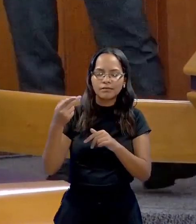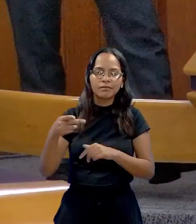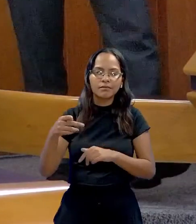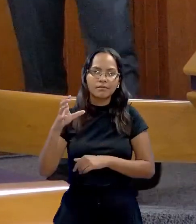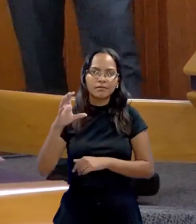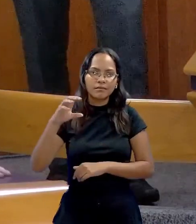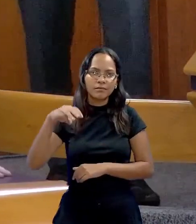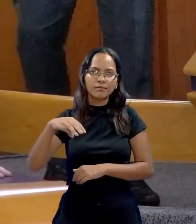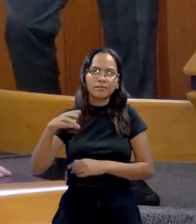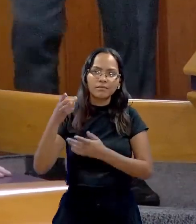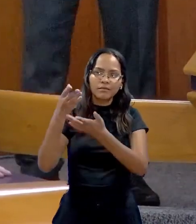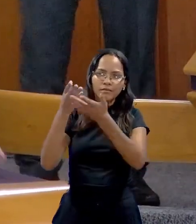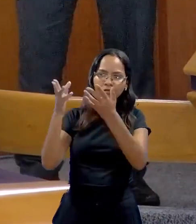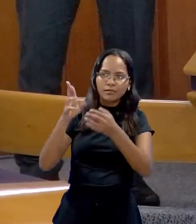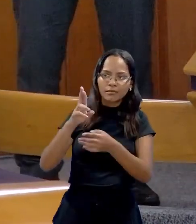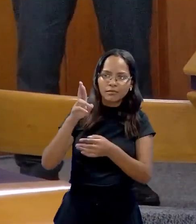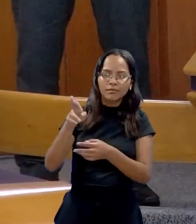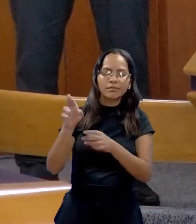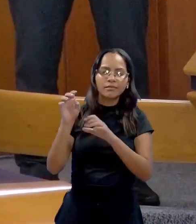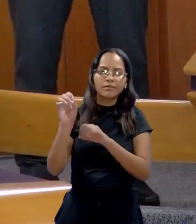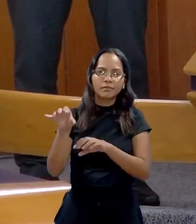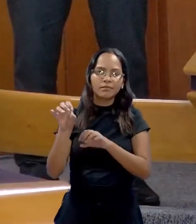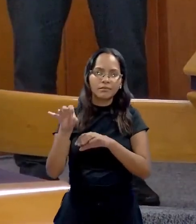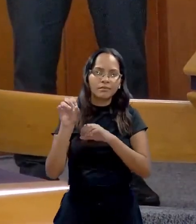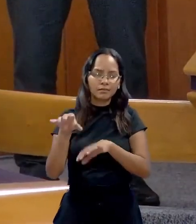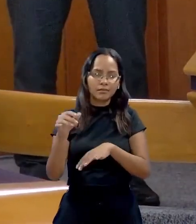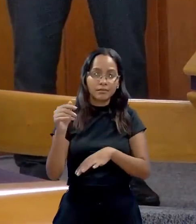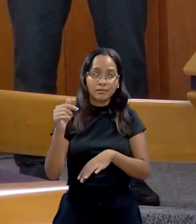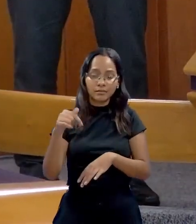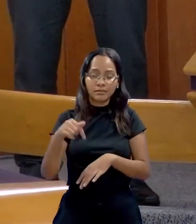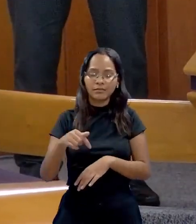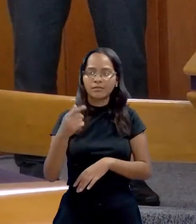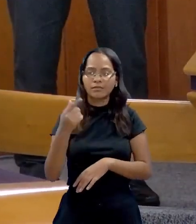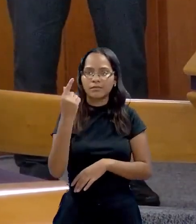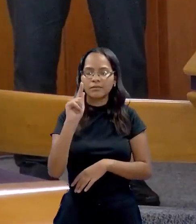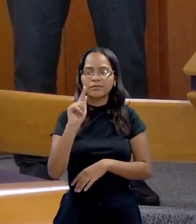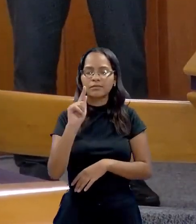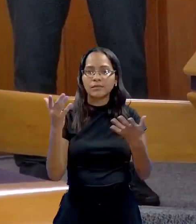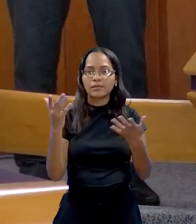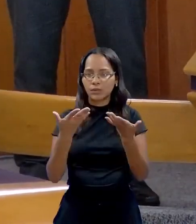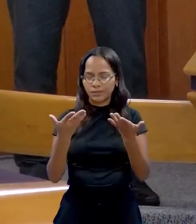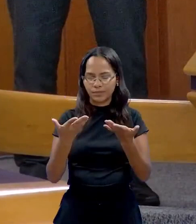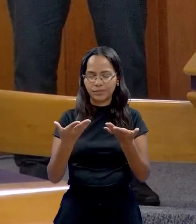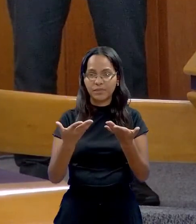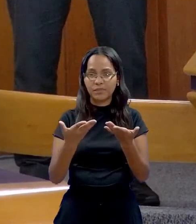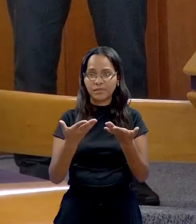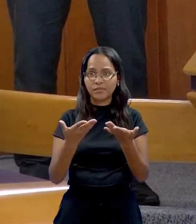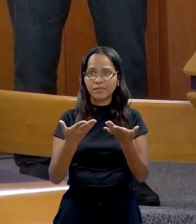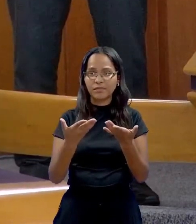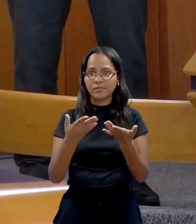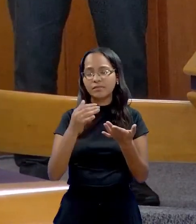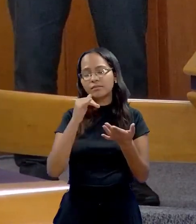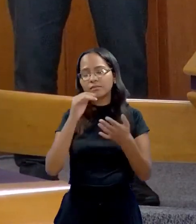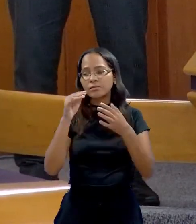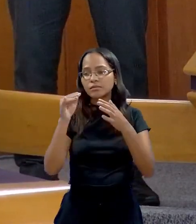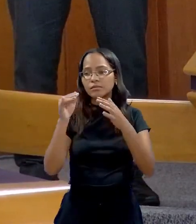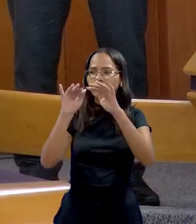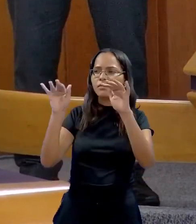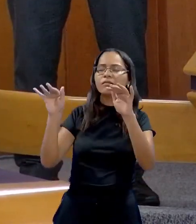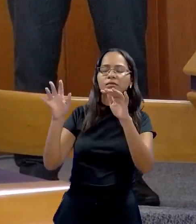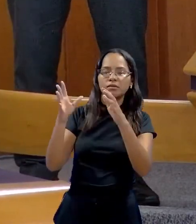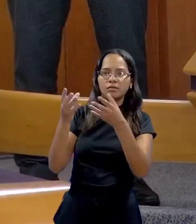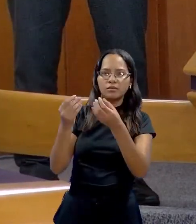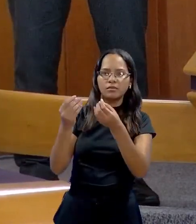ilustres representantes da educação aqui de Goiânia. O tema hoje trazido aqui à galeria, por uma boa parte dos